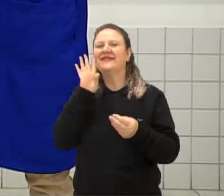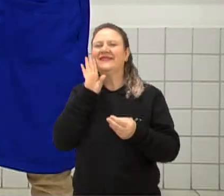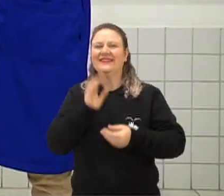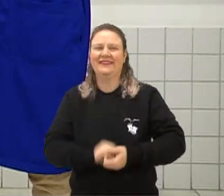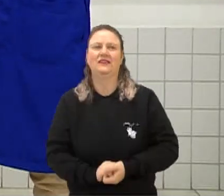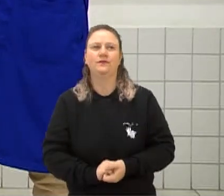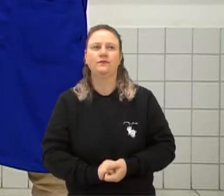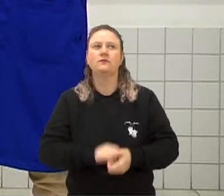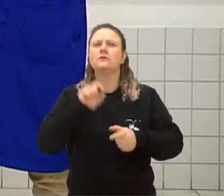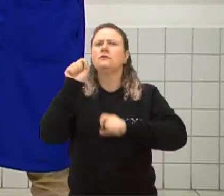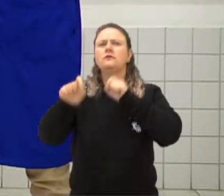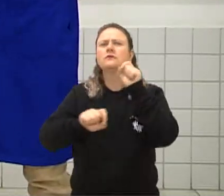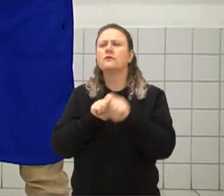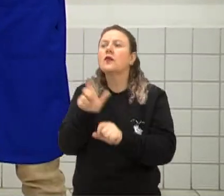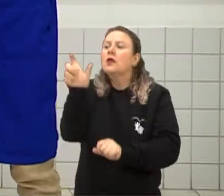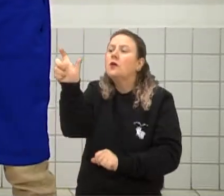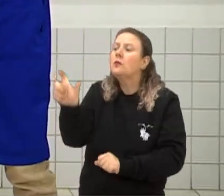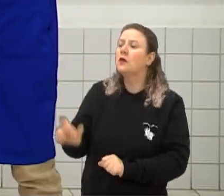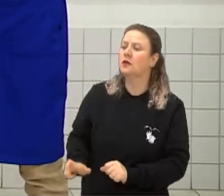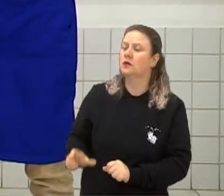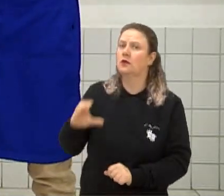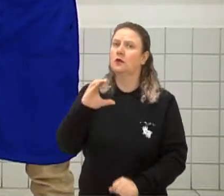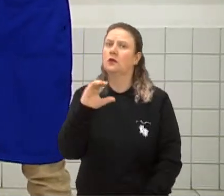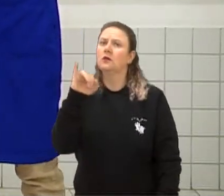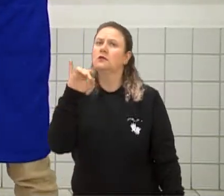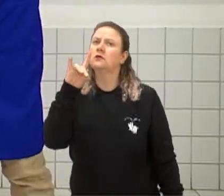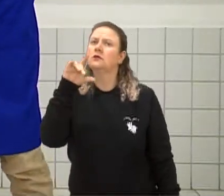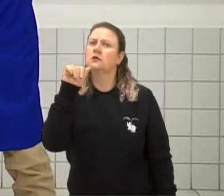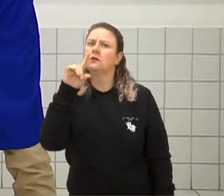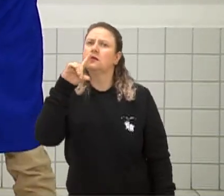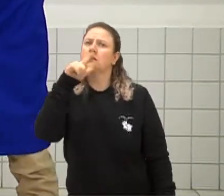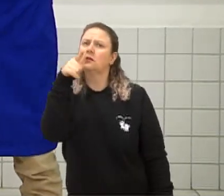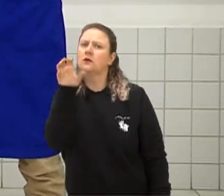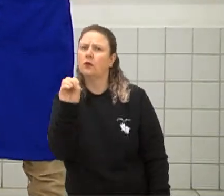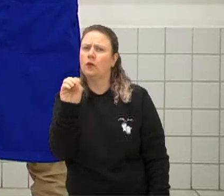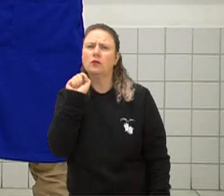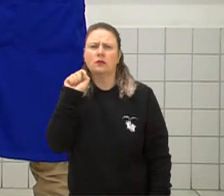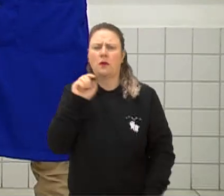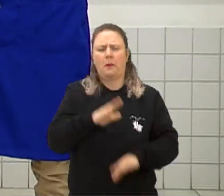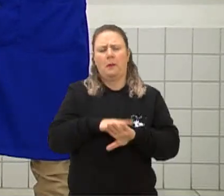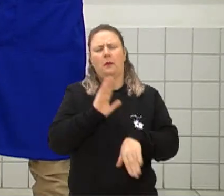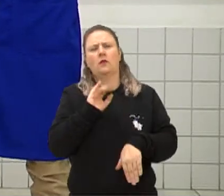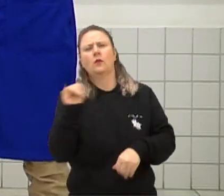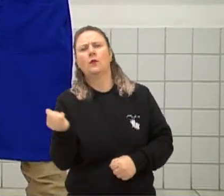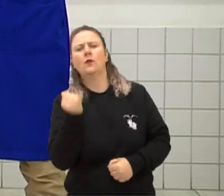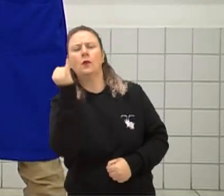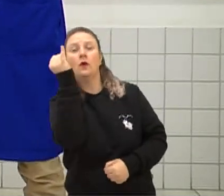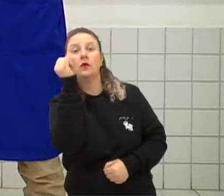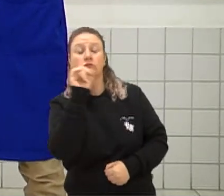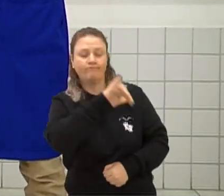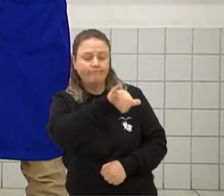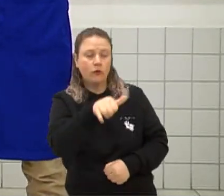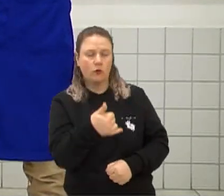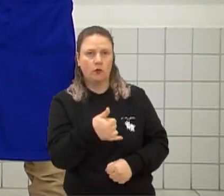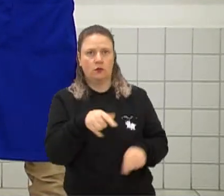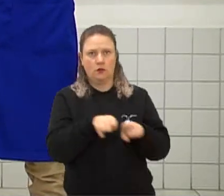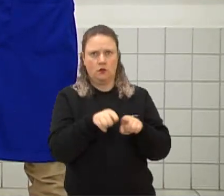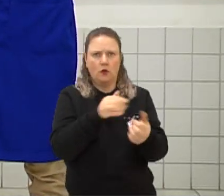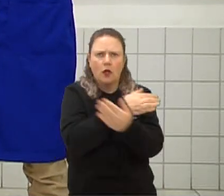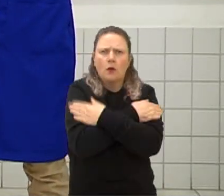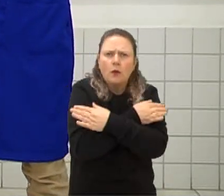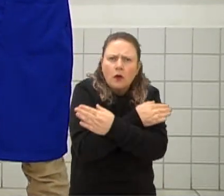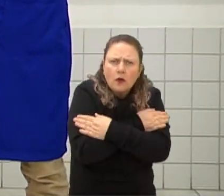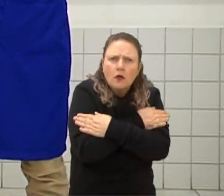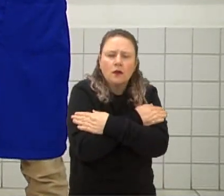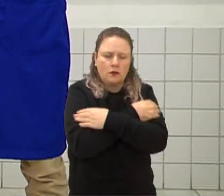ali, quem que era cidadão nessa cidade? Quem era o cidadão? A parte mais importante, professor Alexandre, eu quero aproveitar aqui e mandar um abraço, que o pessoal